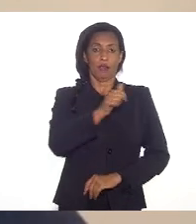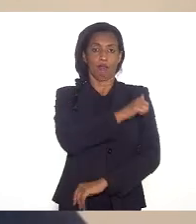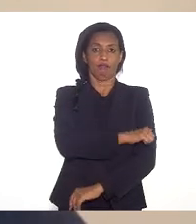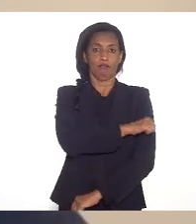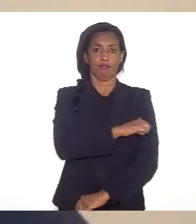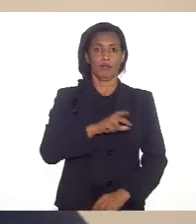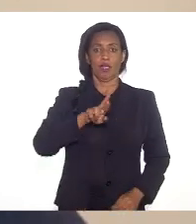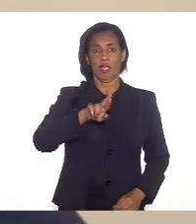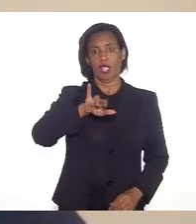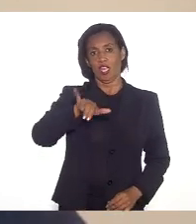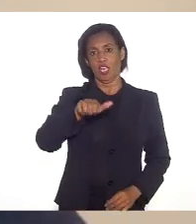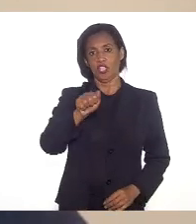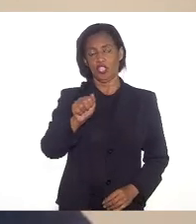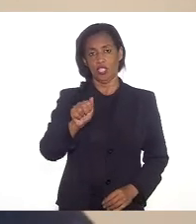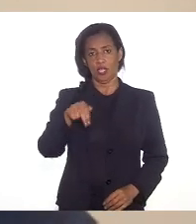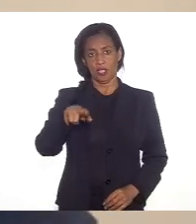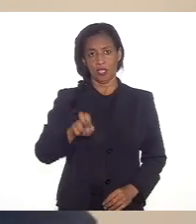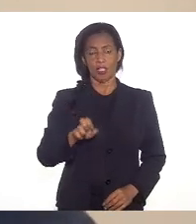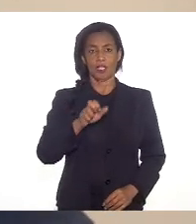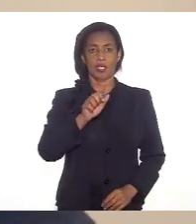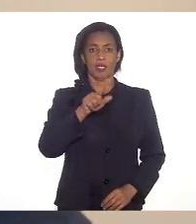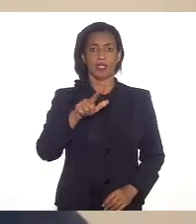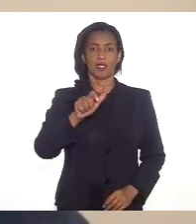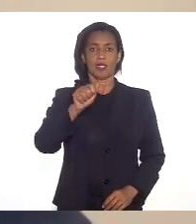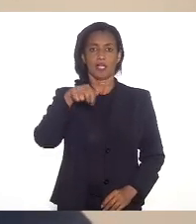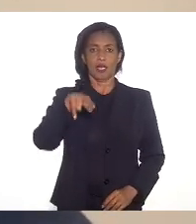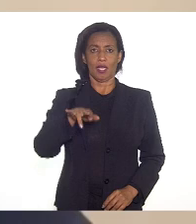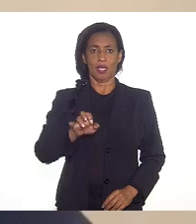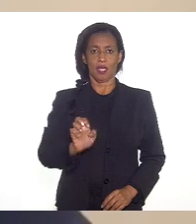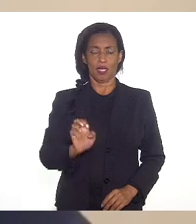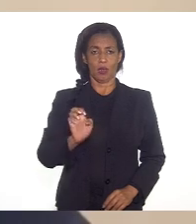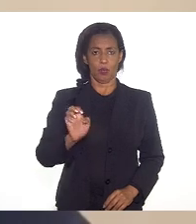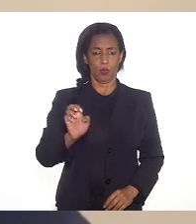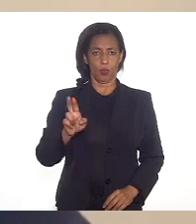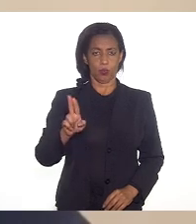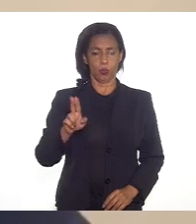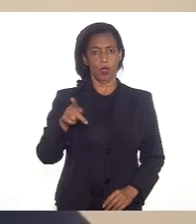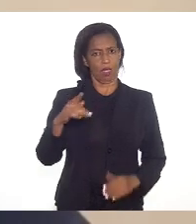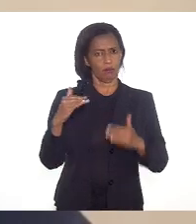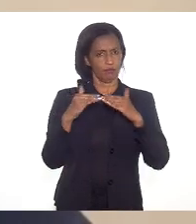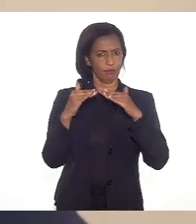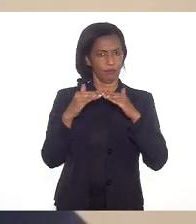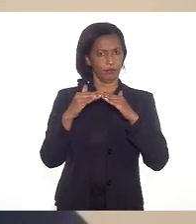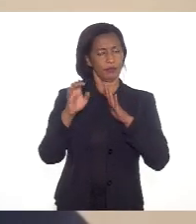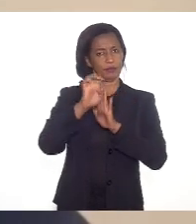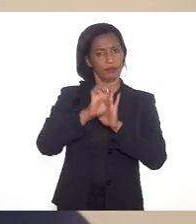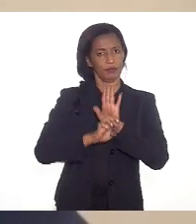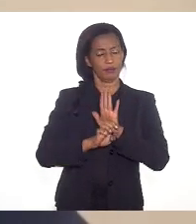Rejane Zaqueu Teixeira. O parecer é favorável à emenda.